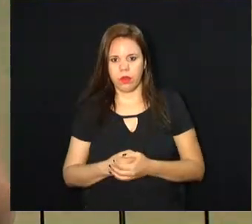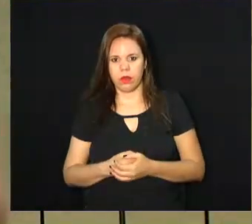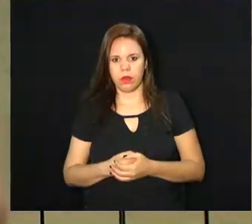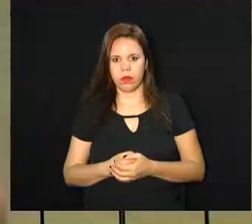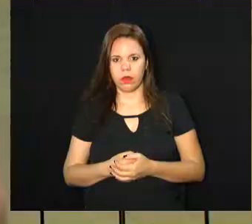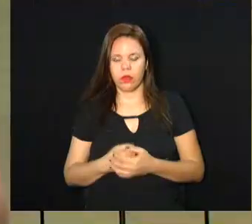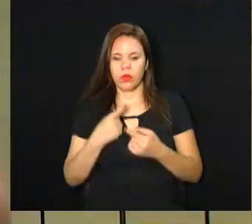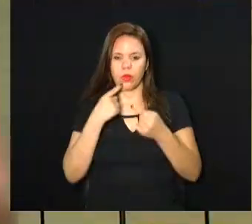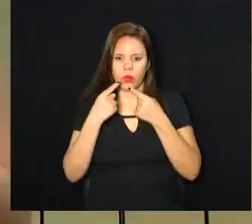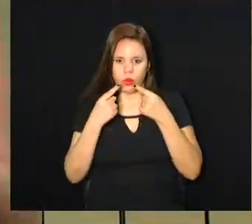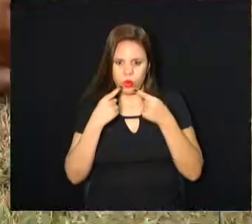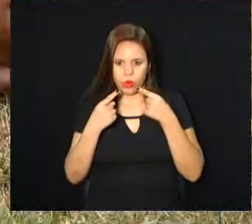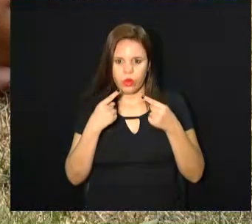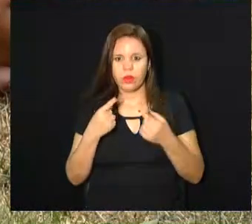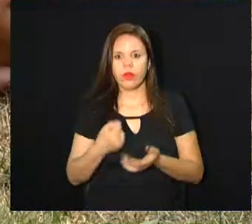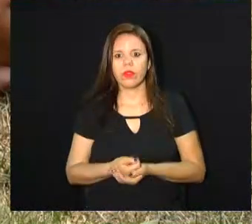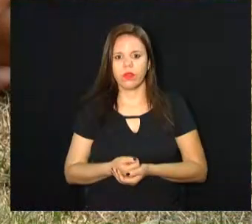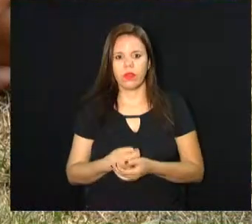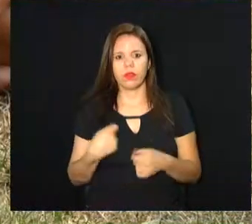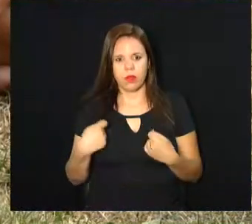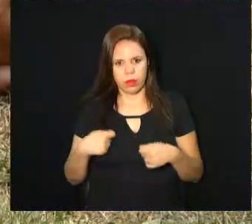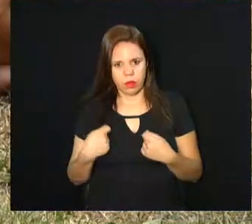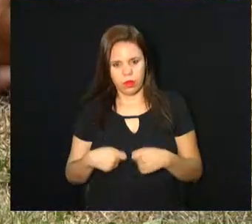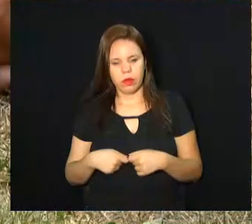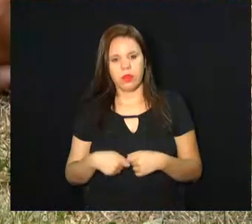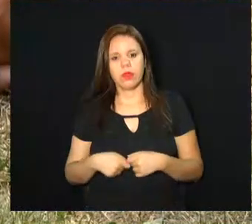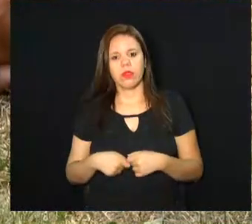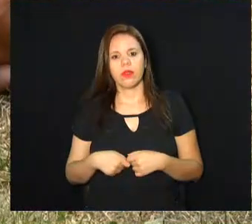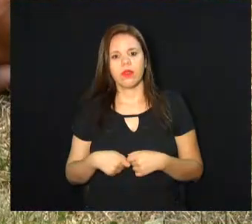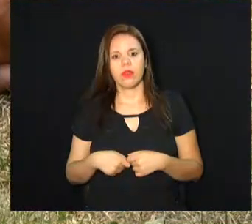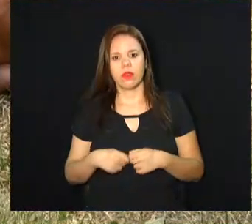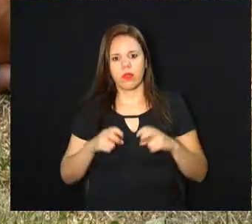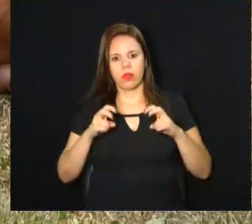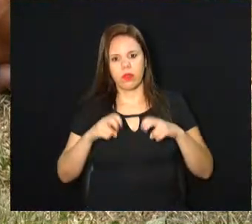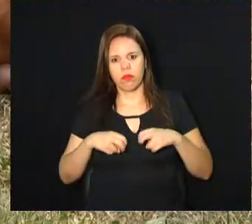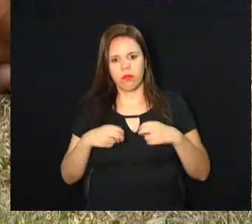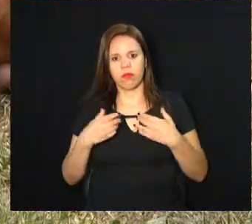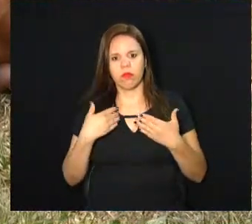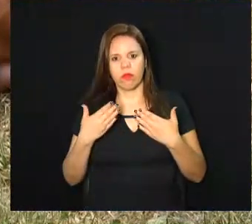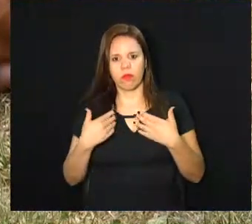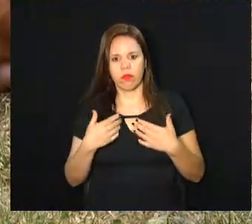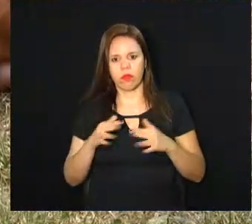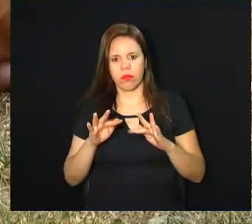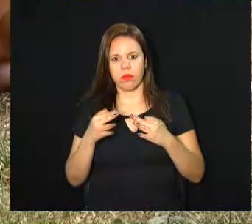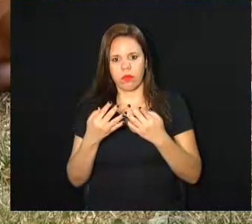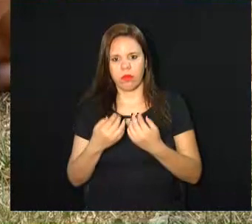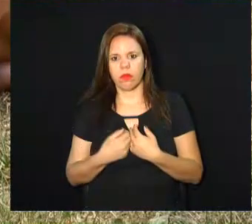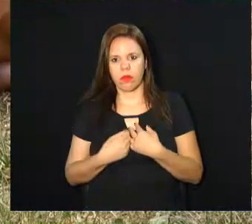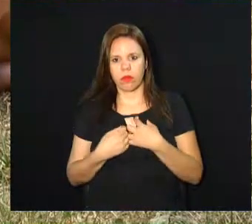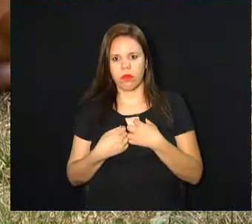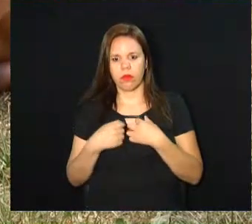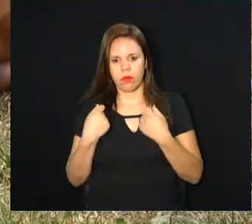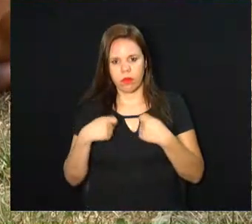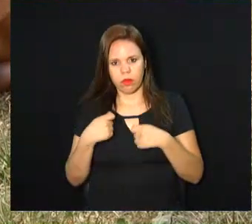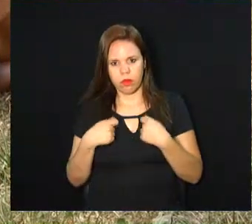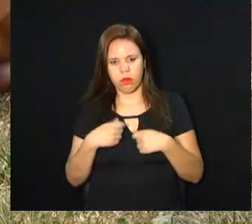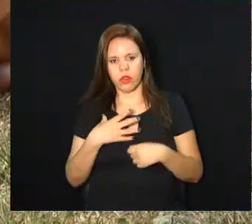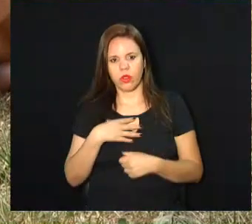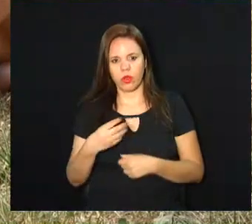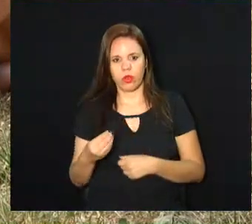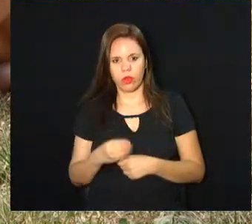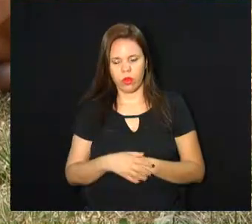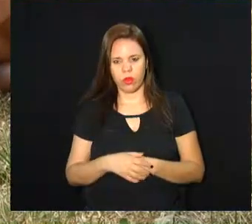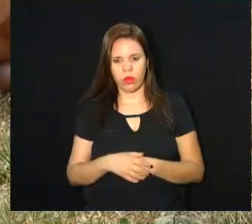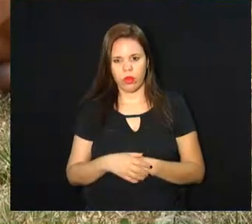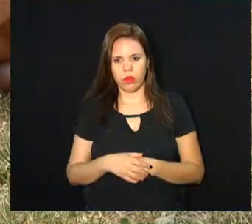é o diálogo. Aí eles precisam sentar e conversar. Esses pais precisam conversar com esses filhos